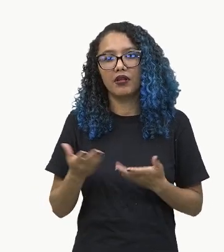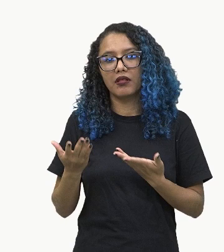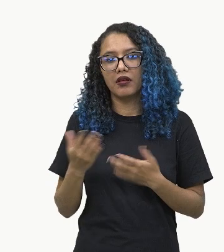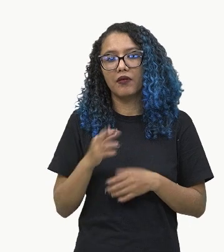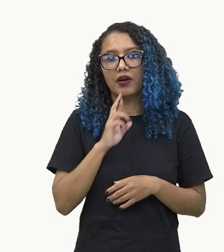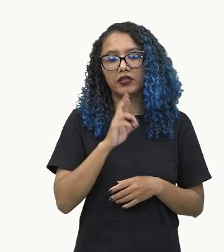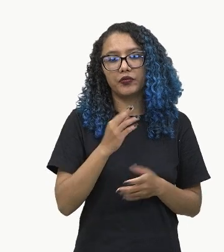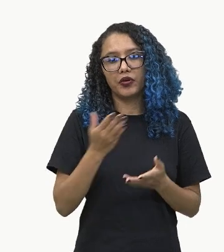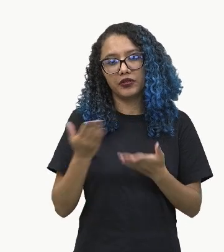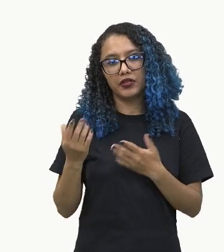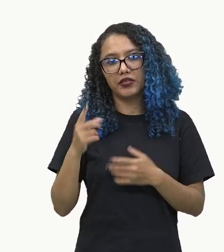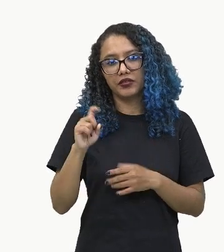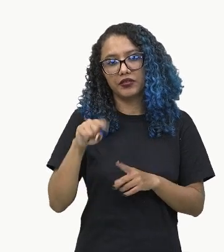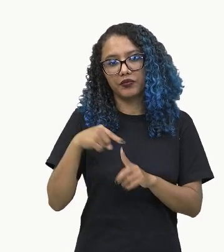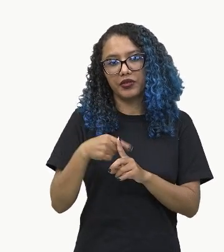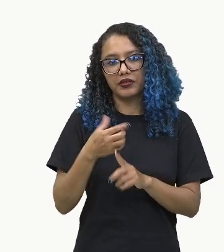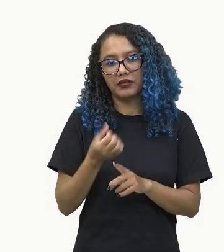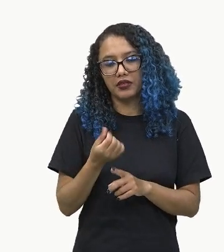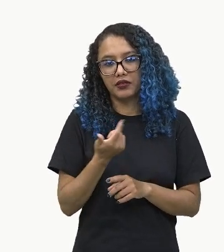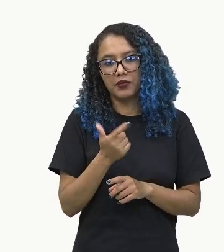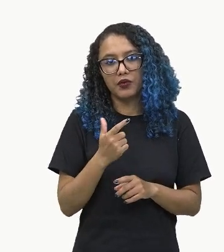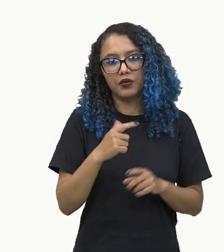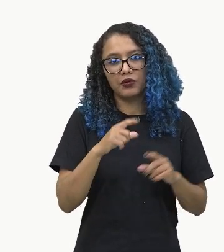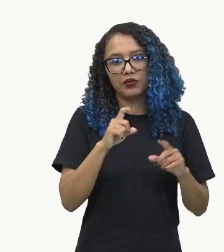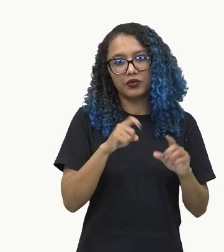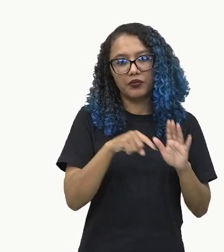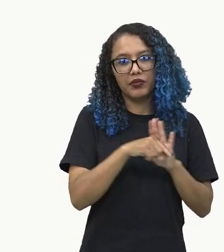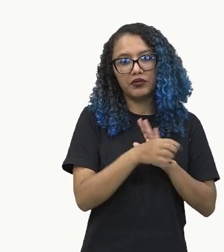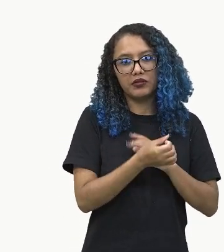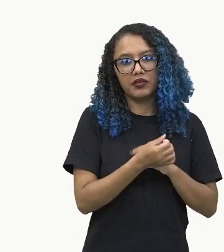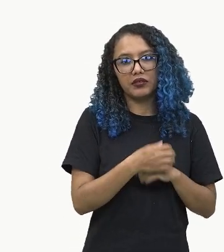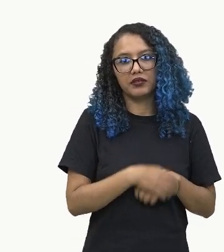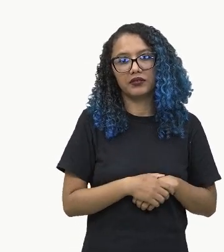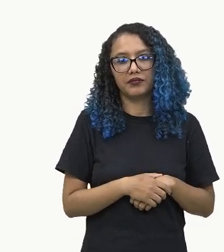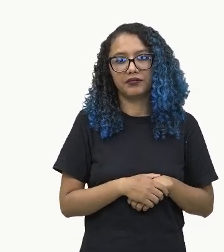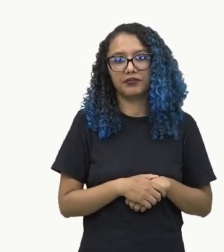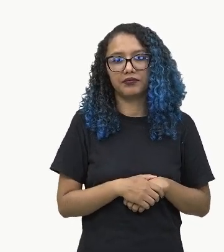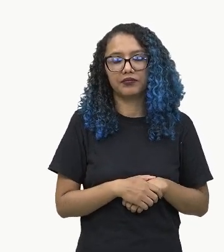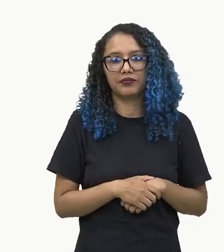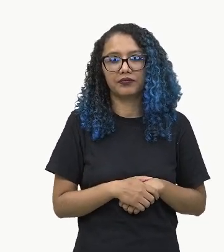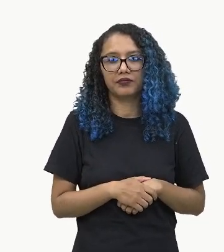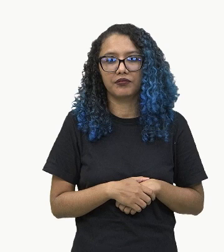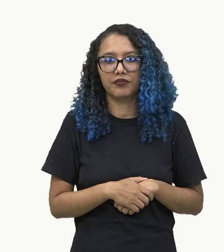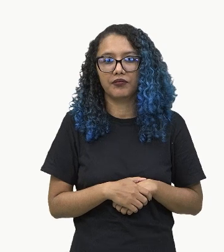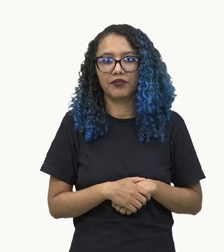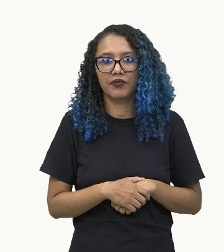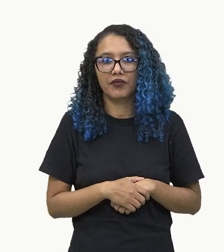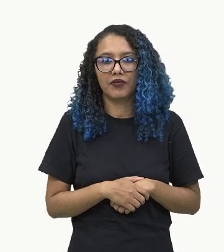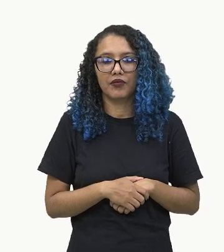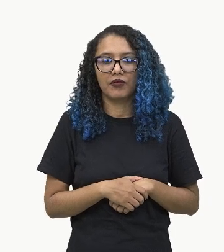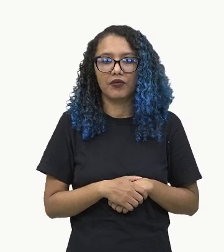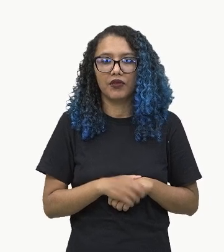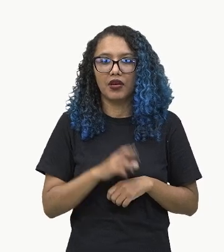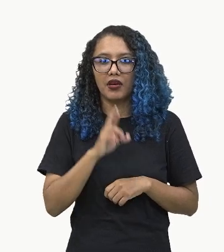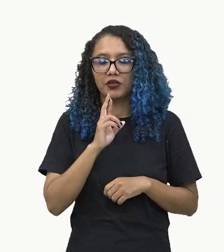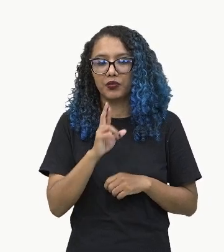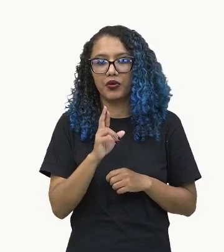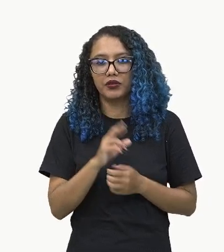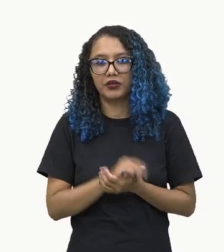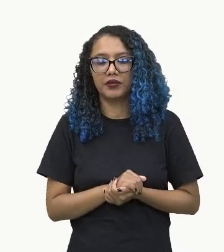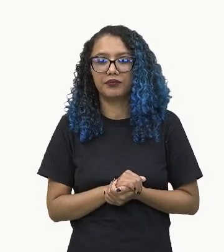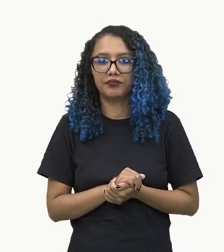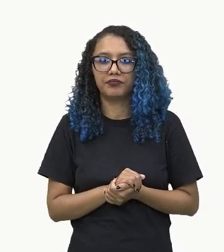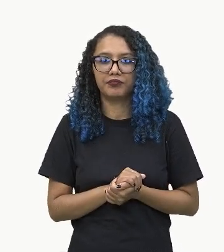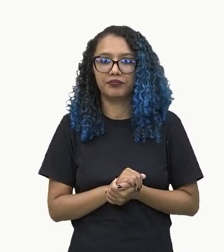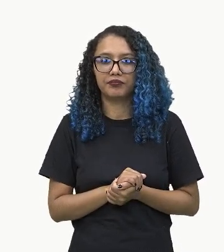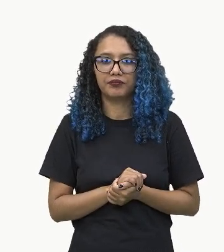menos 6. Aqui é o produto da soma pela diferença. Tá? Vai ser a forma fatorada